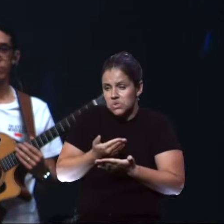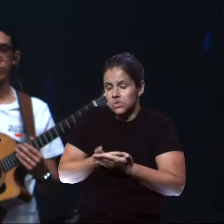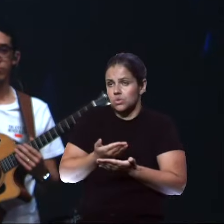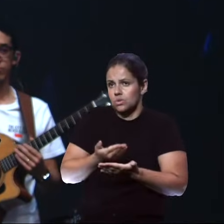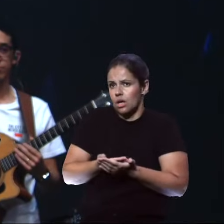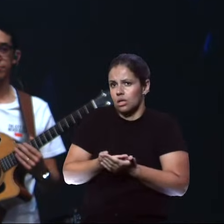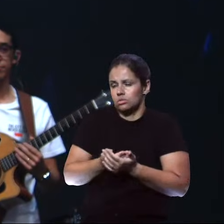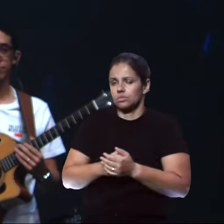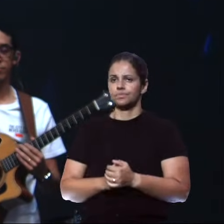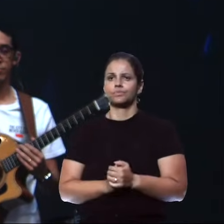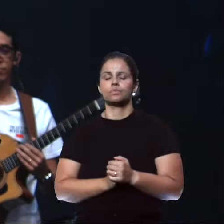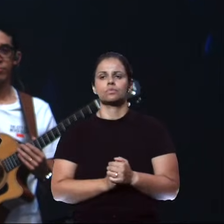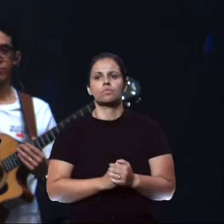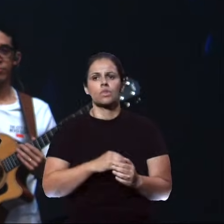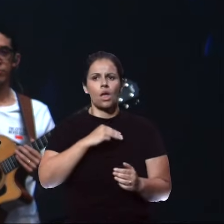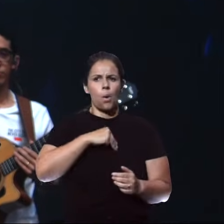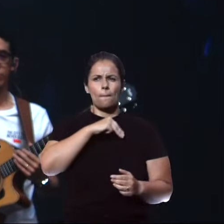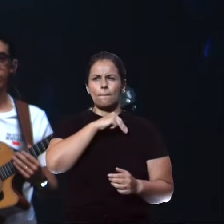Love.